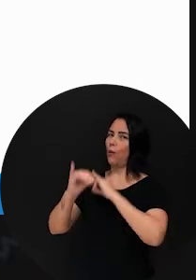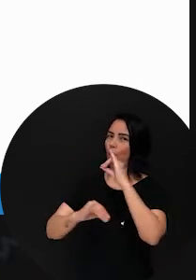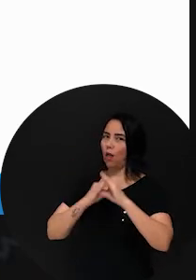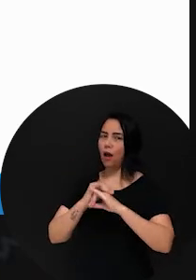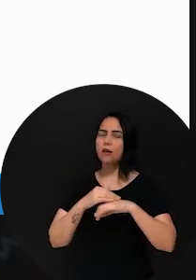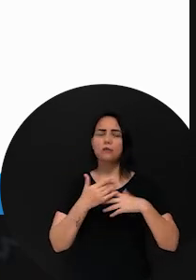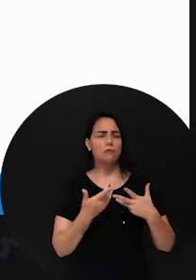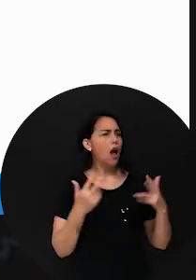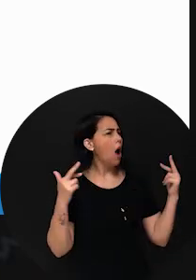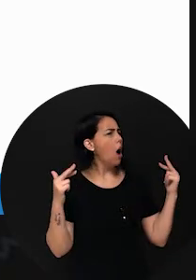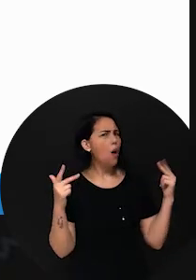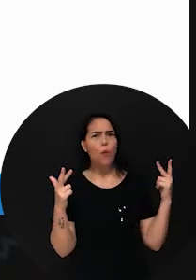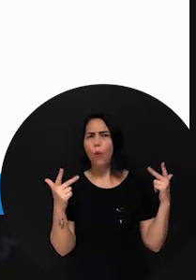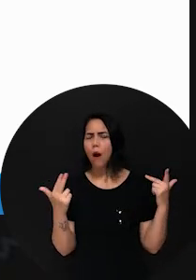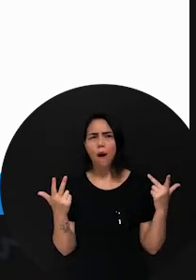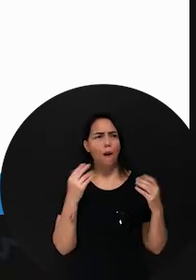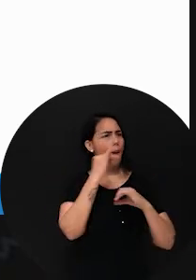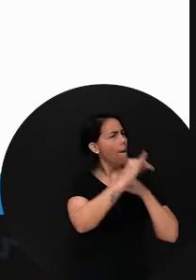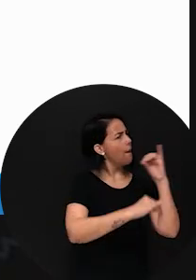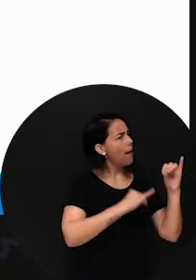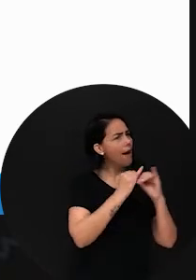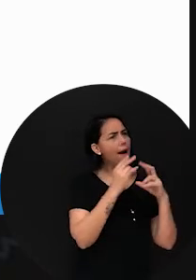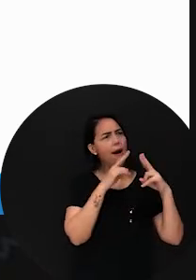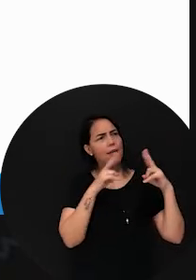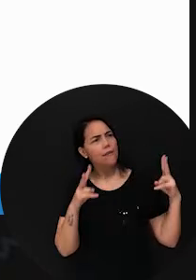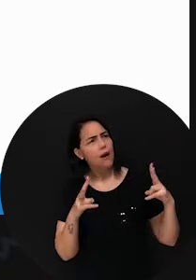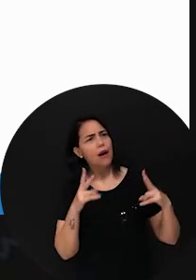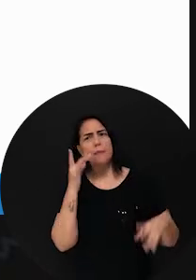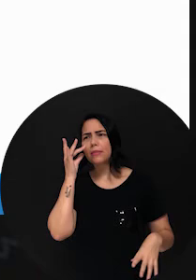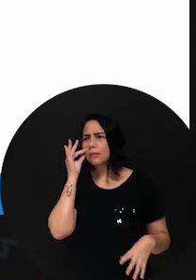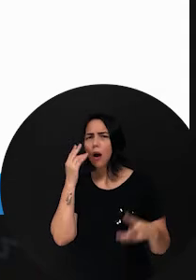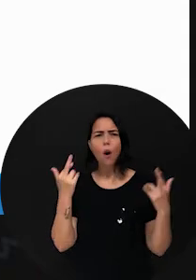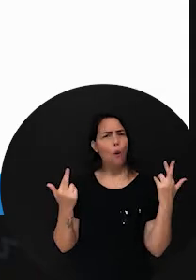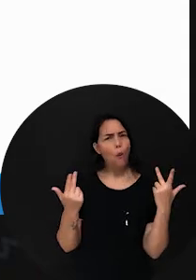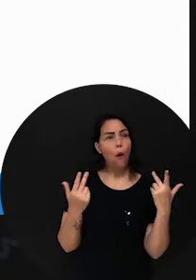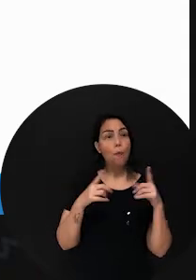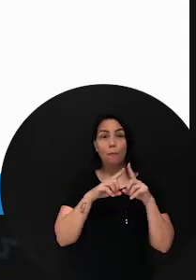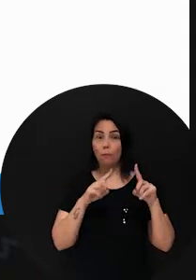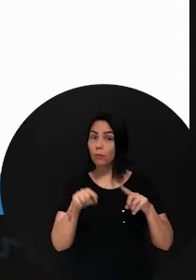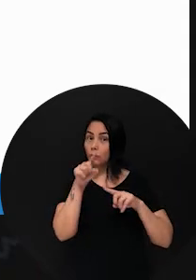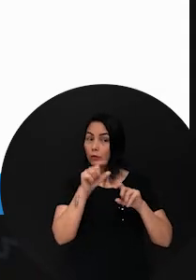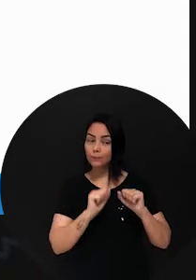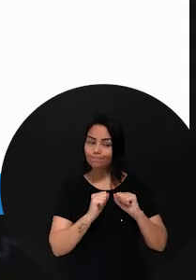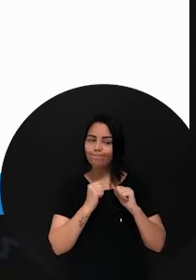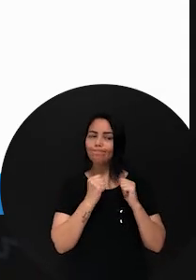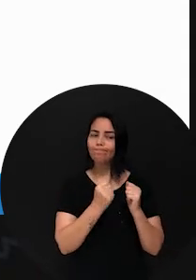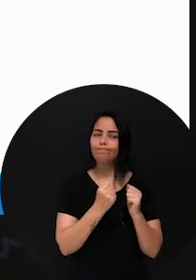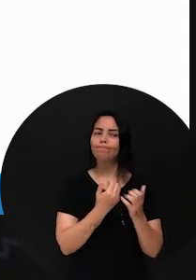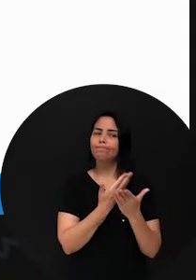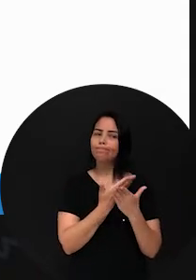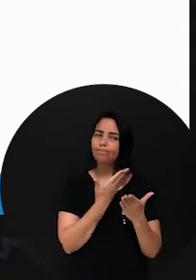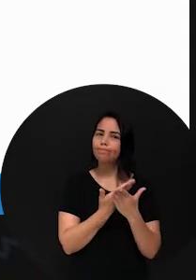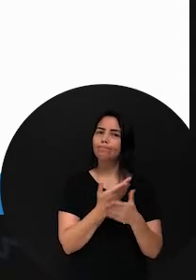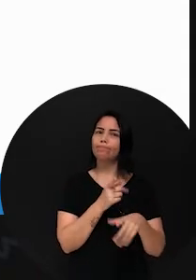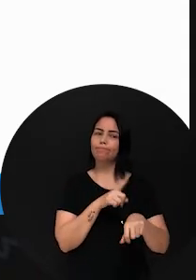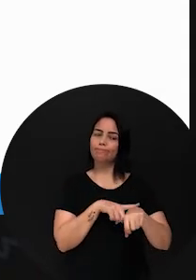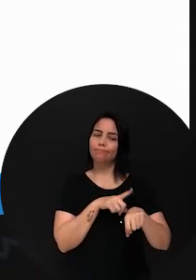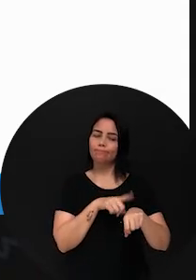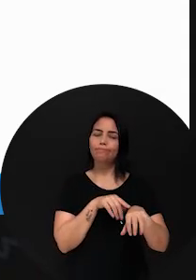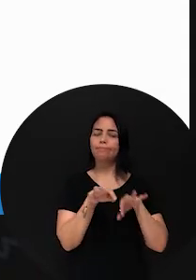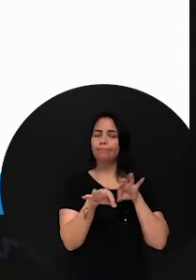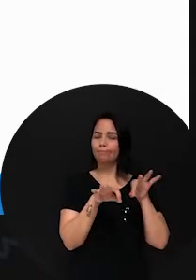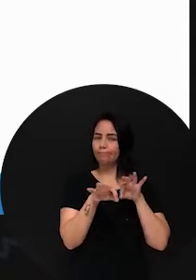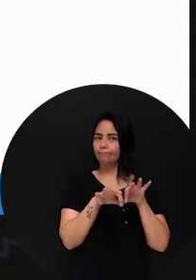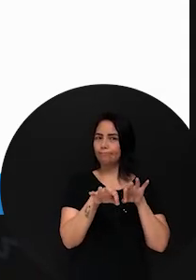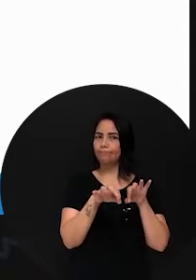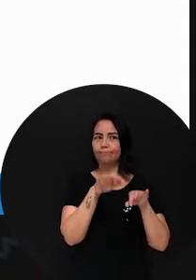quanto as aulas presencial, para quem realmente está se esforçando, beleza? Claro que exige um esforço, né, e uma